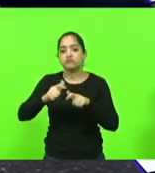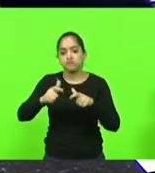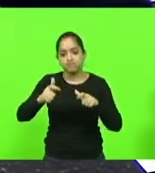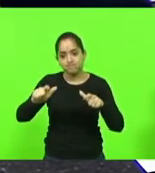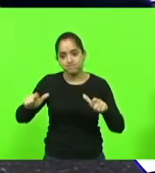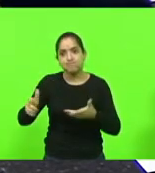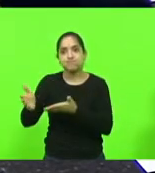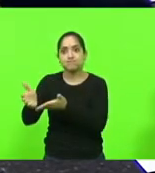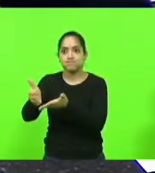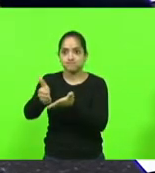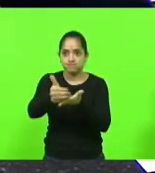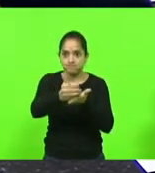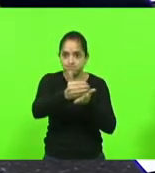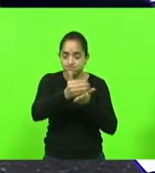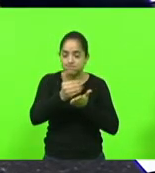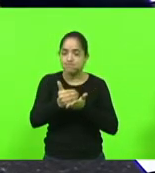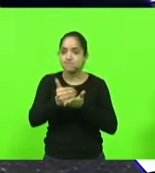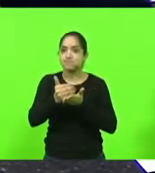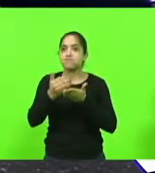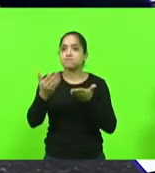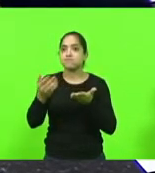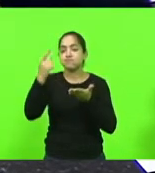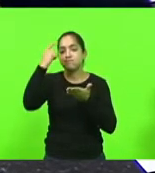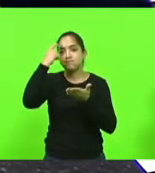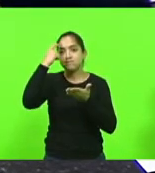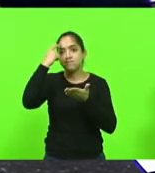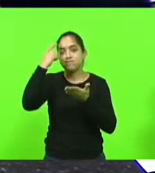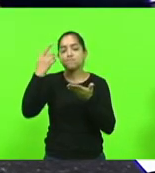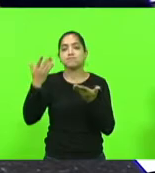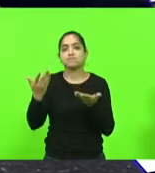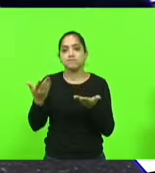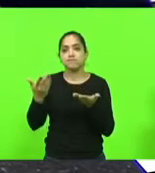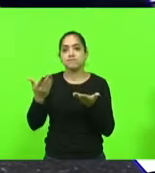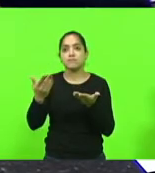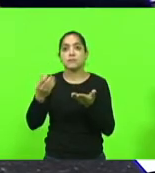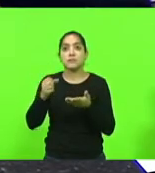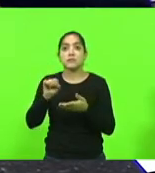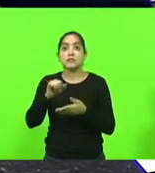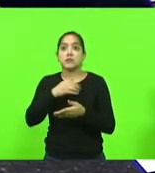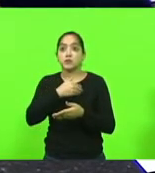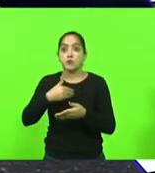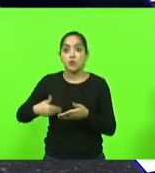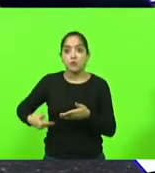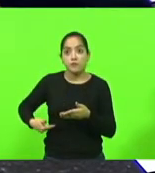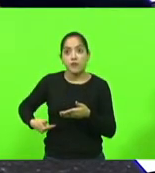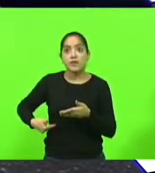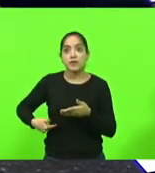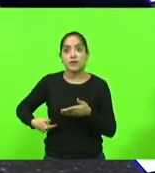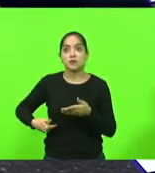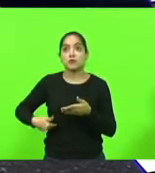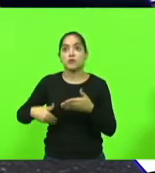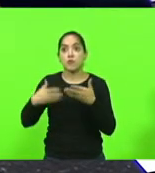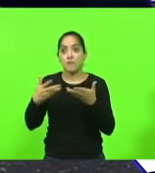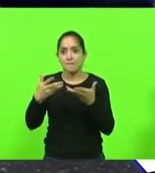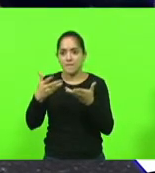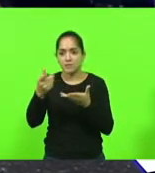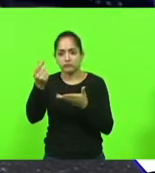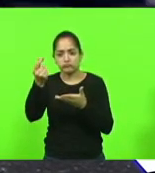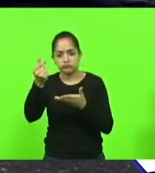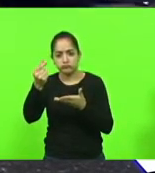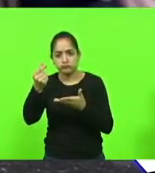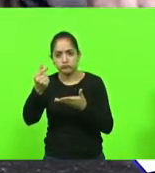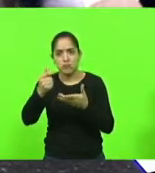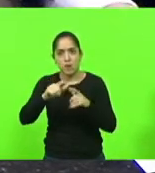Mas isso tudo me faz, então, pensar em algo. Se o governo está cada vez com mais dinheiro nos